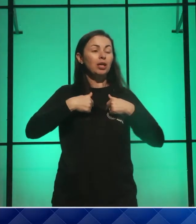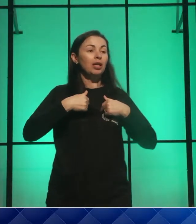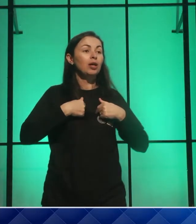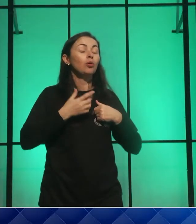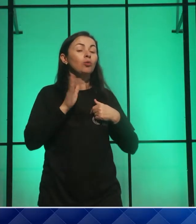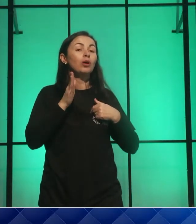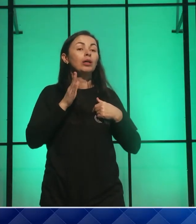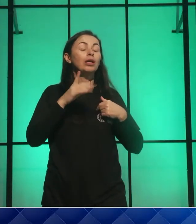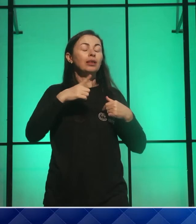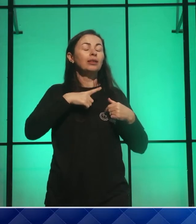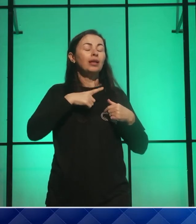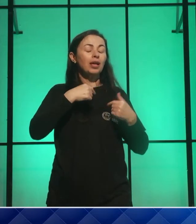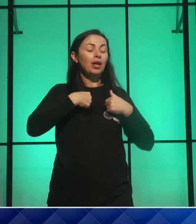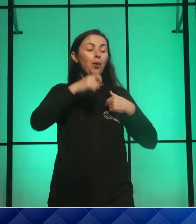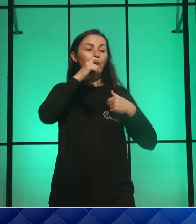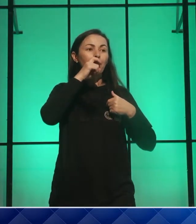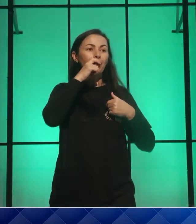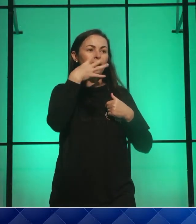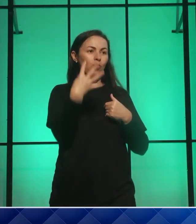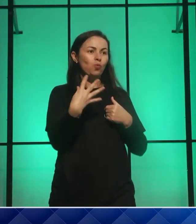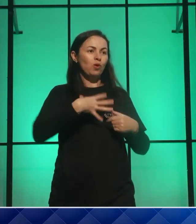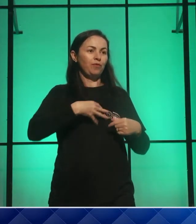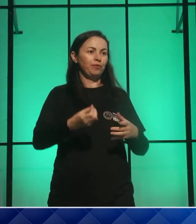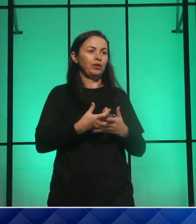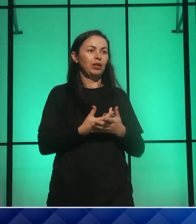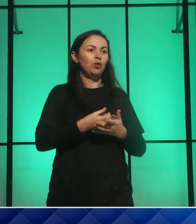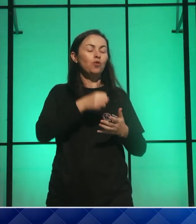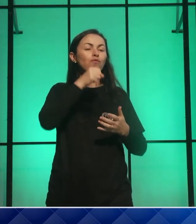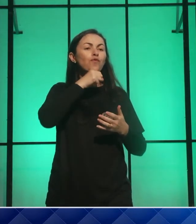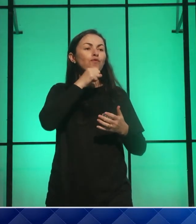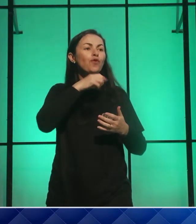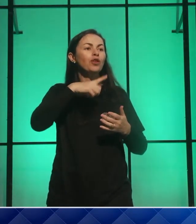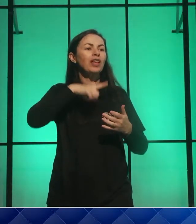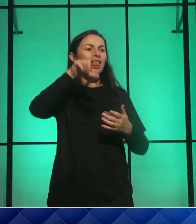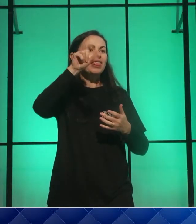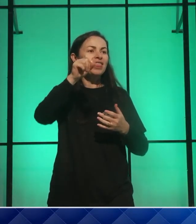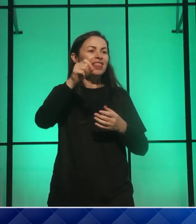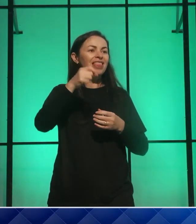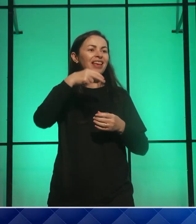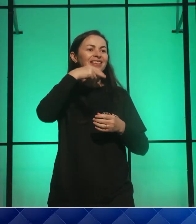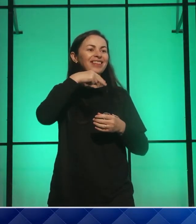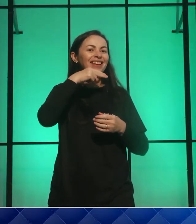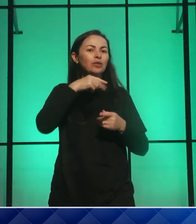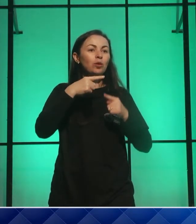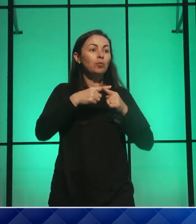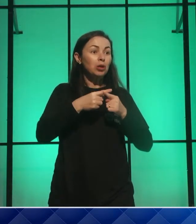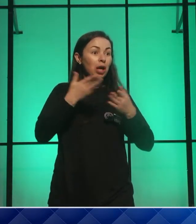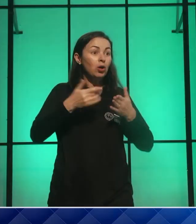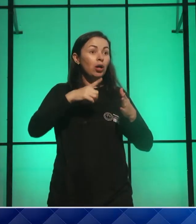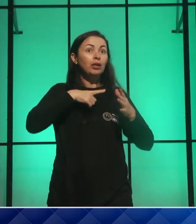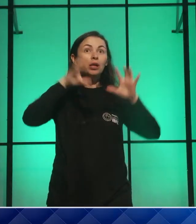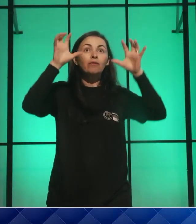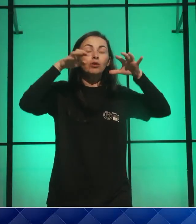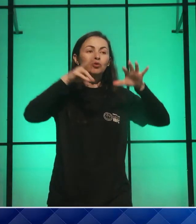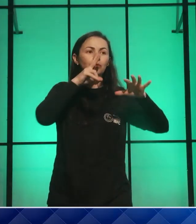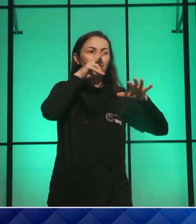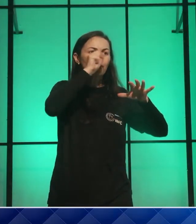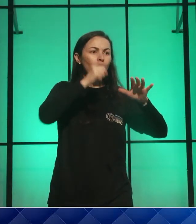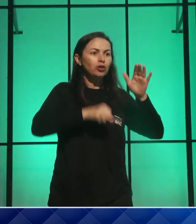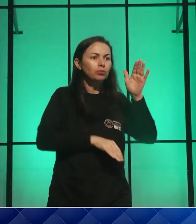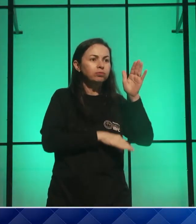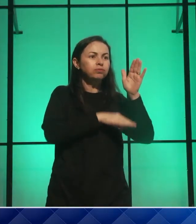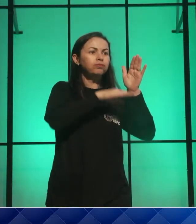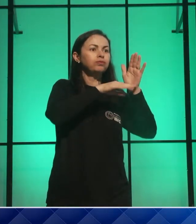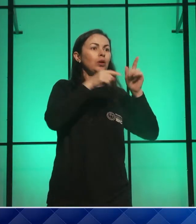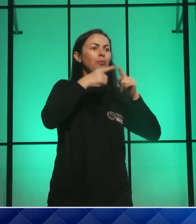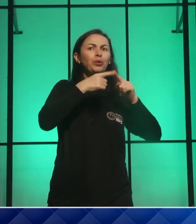netos. Eu amo os meus filhos. Agora, quando a enchente veio, todos os meus filhos perderam as suas casas. Eu,